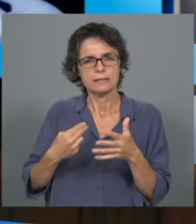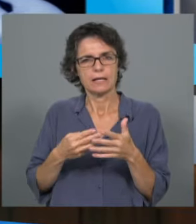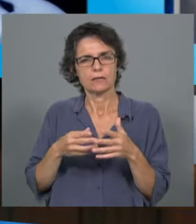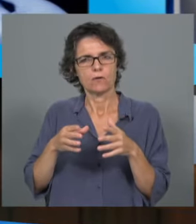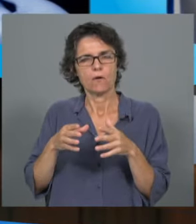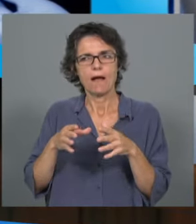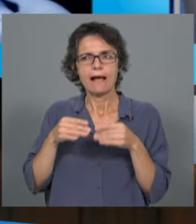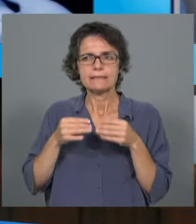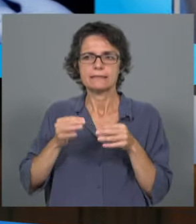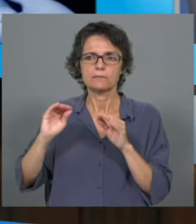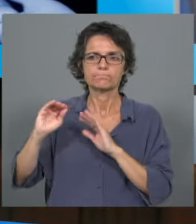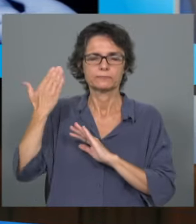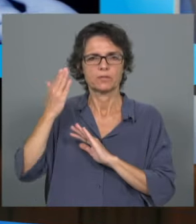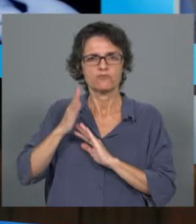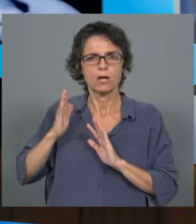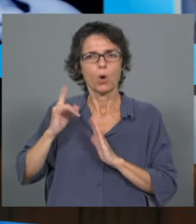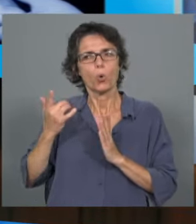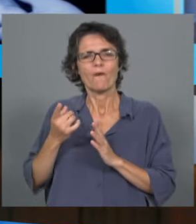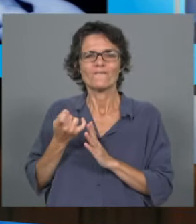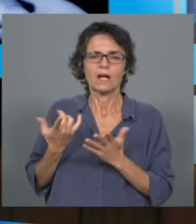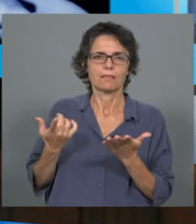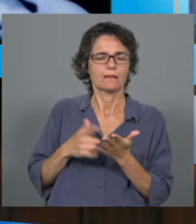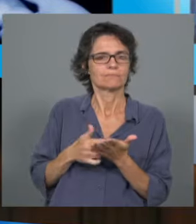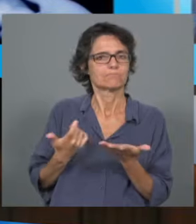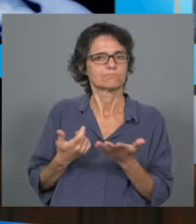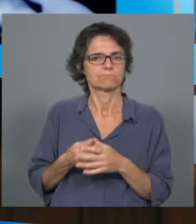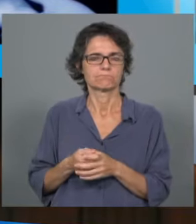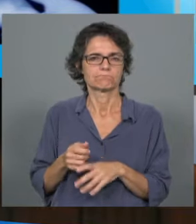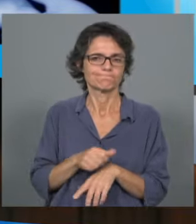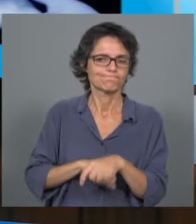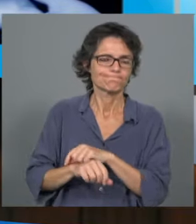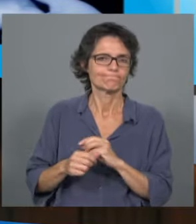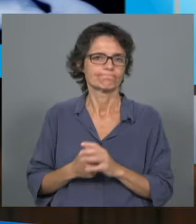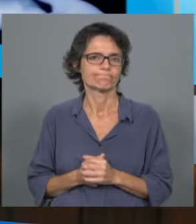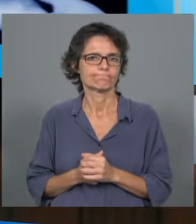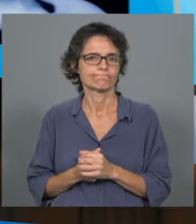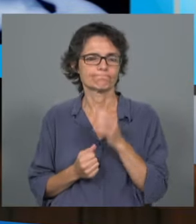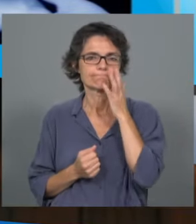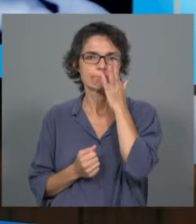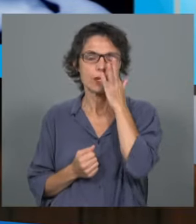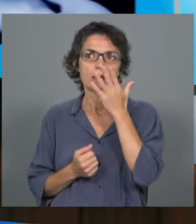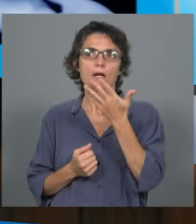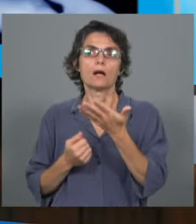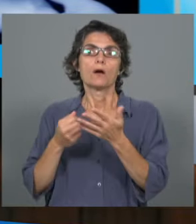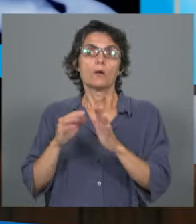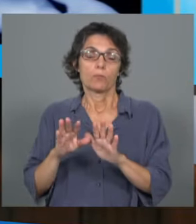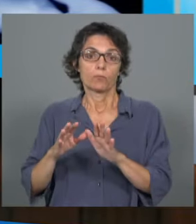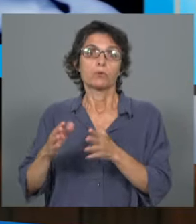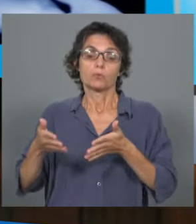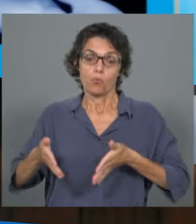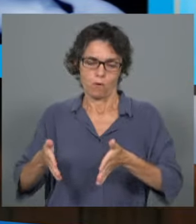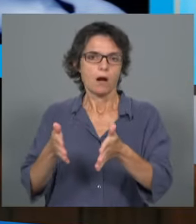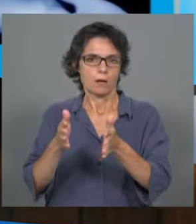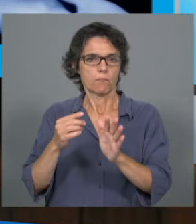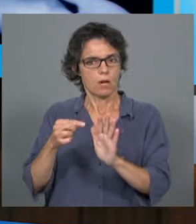uma prioridade também interna da sua vivência? Sim, embora também já haja algum caminho que já se